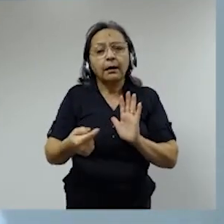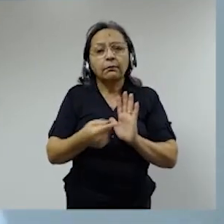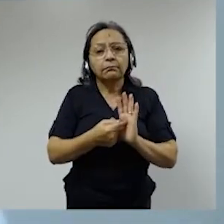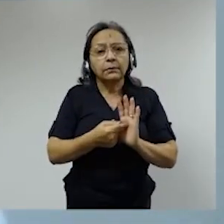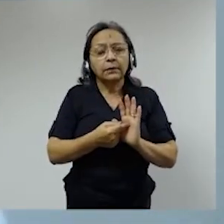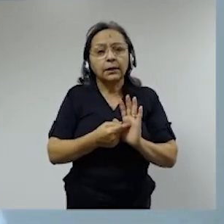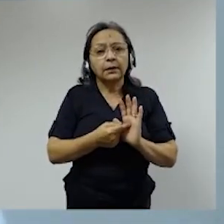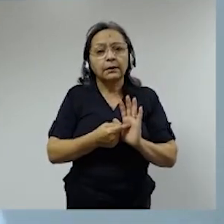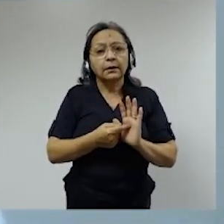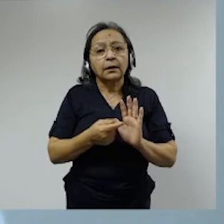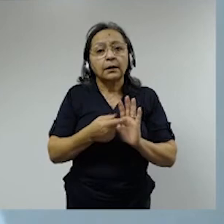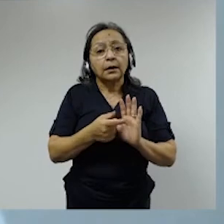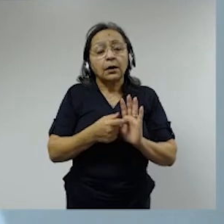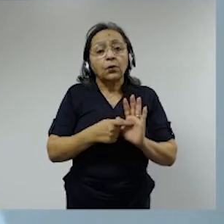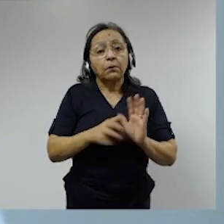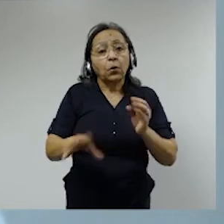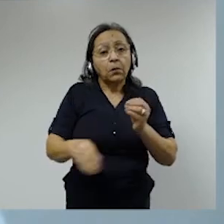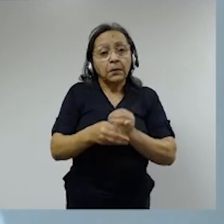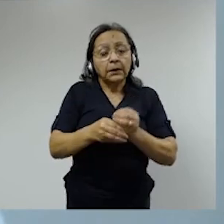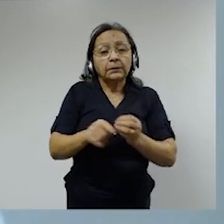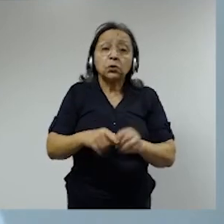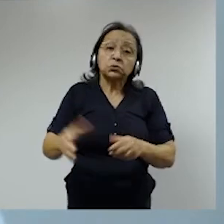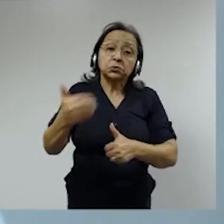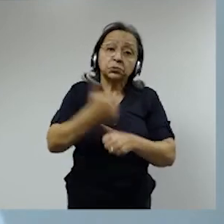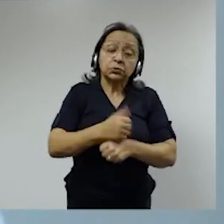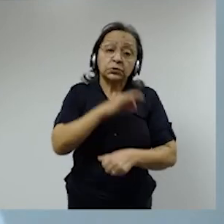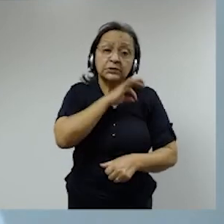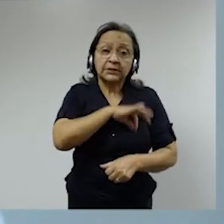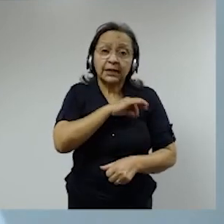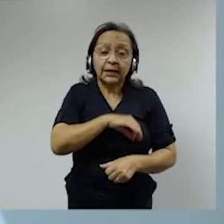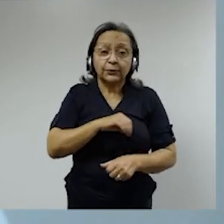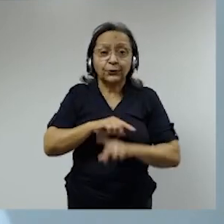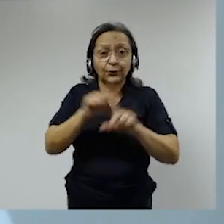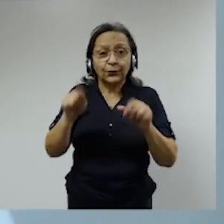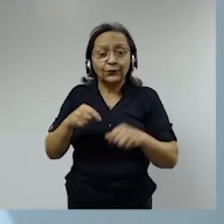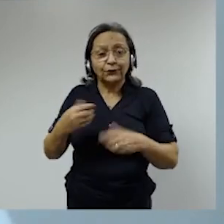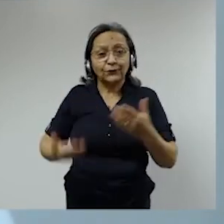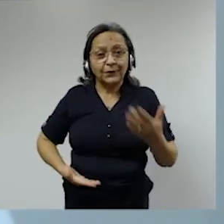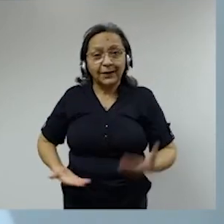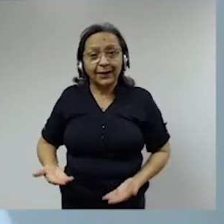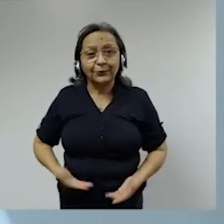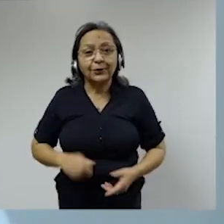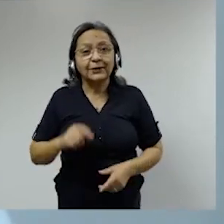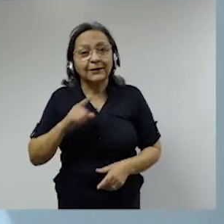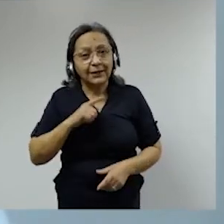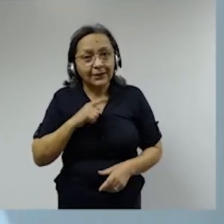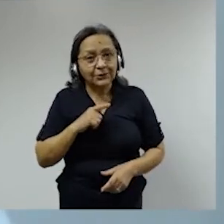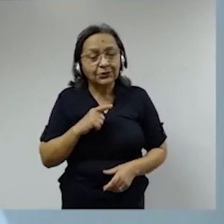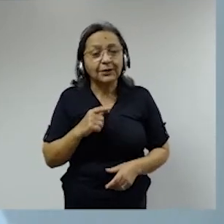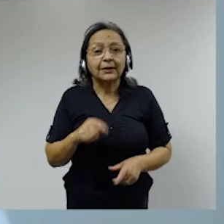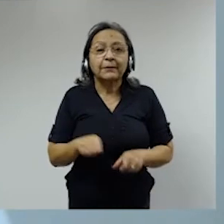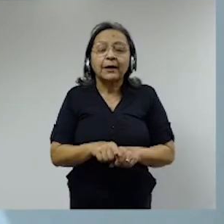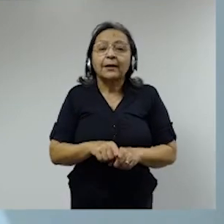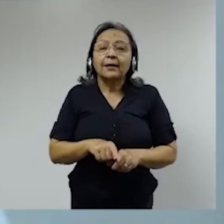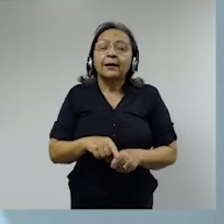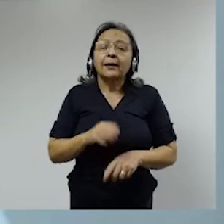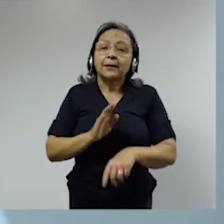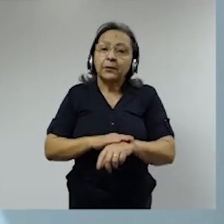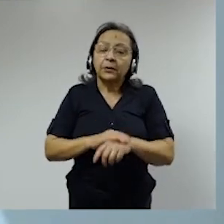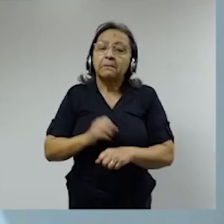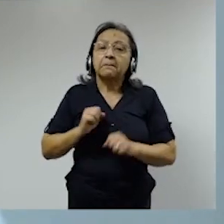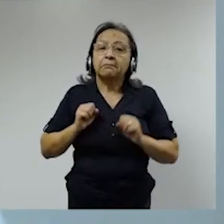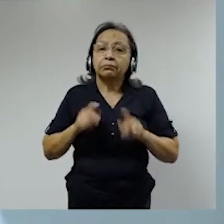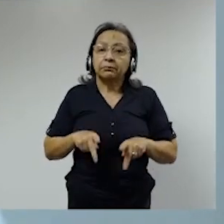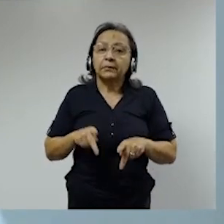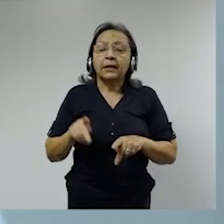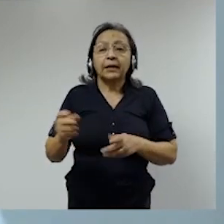benefício governamental complementar ou substitutivo do salário do empregado, que esteja em gozo de benefício de prestação continuada